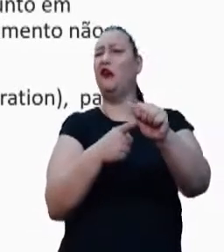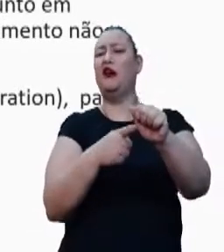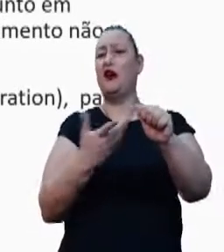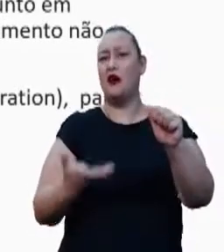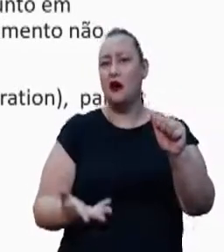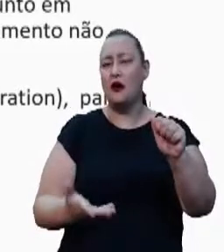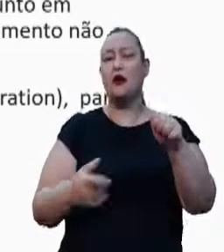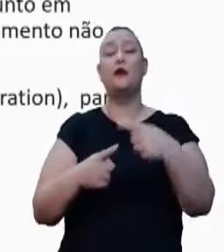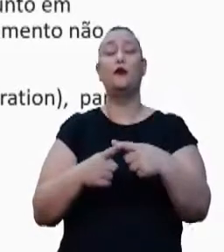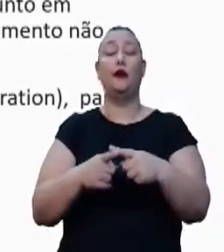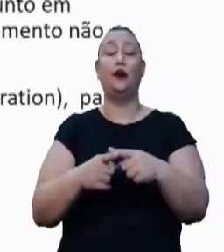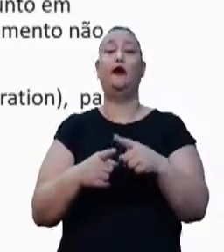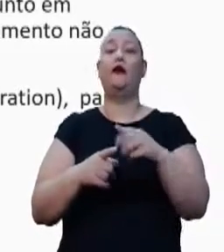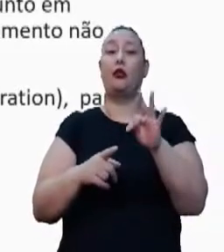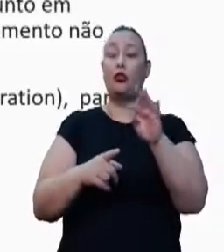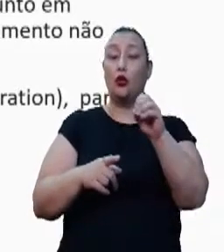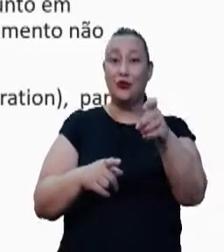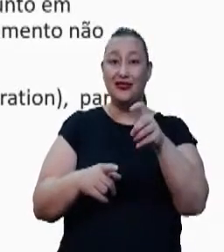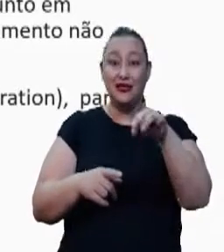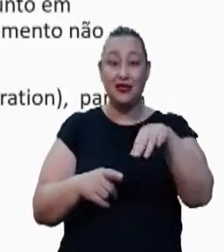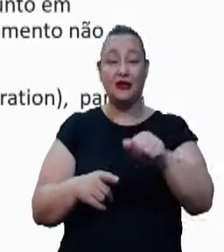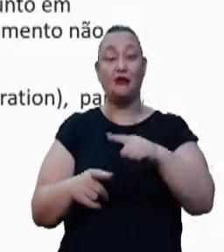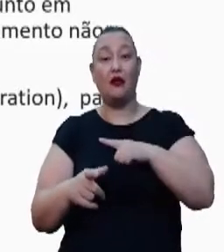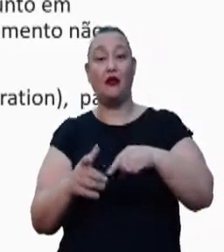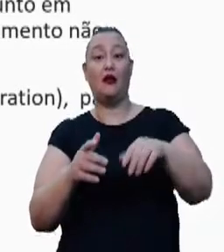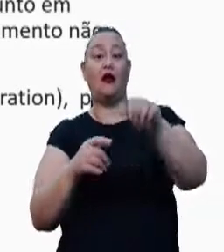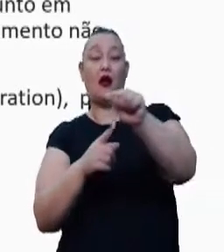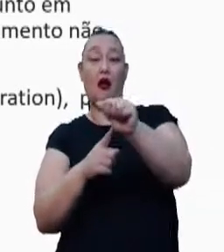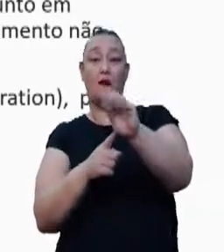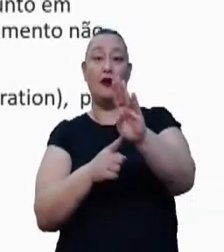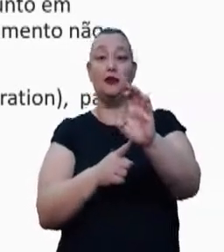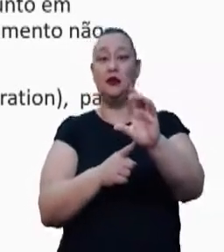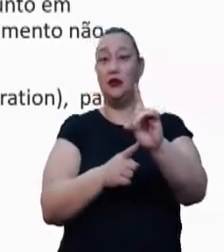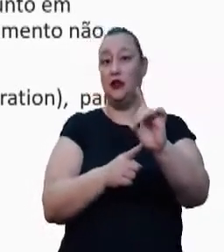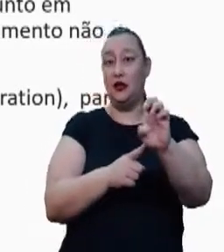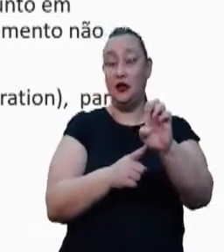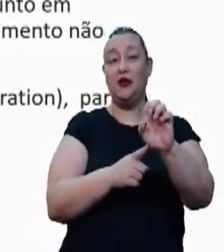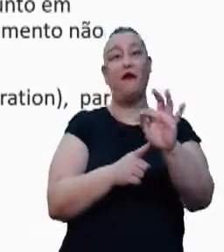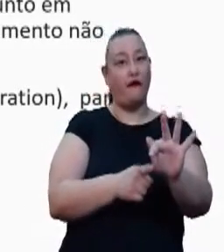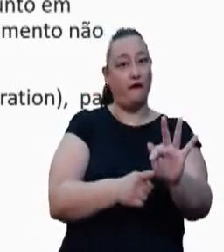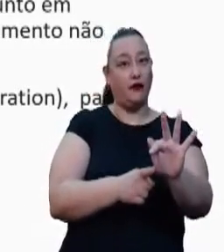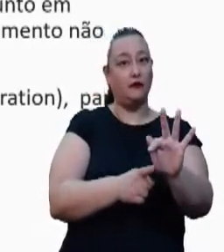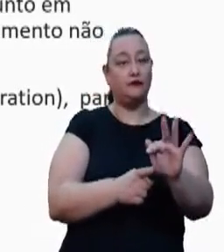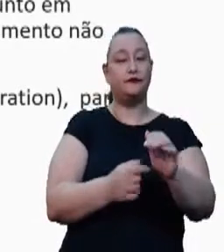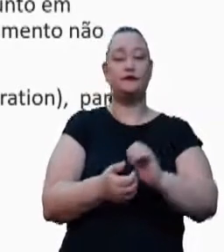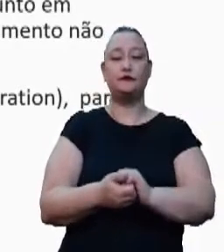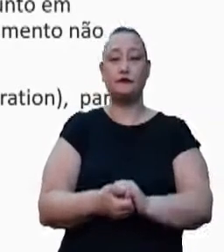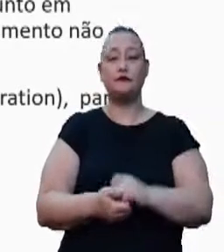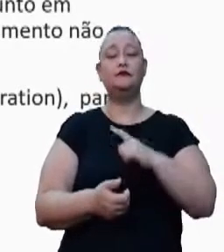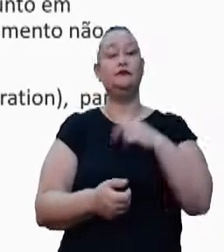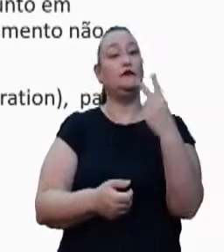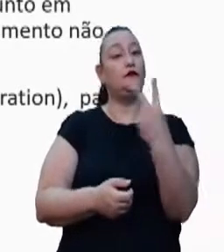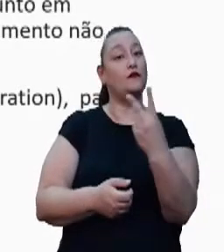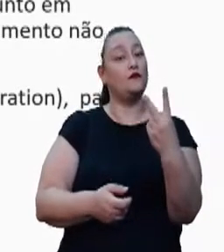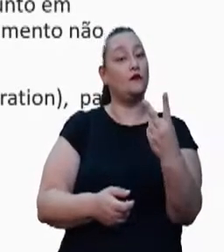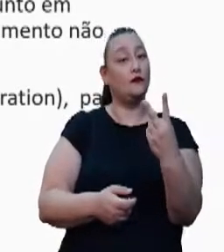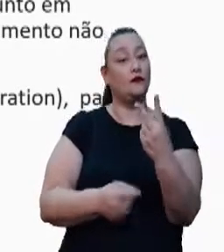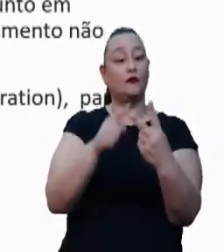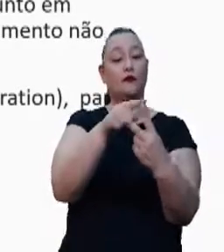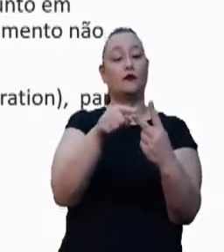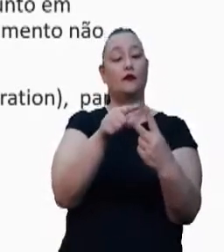toxina botulínica tem do tipo A até o tipo F. Então, A, B, C, D, E e F. Tem 2 tipos que elas